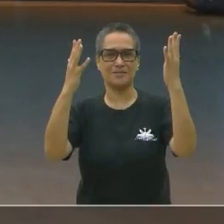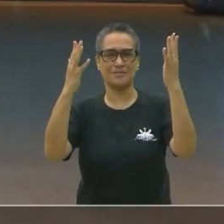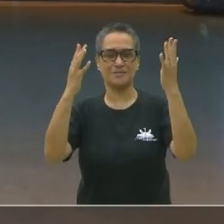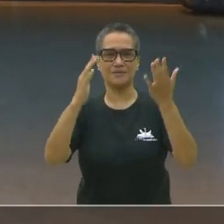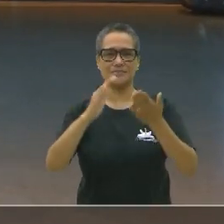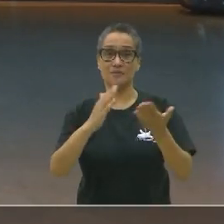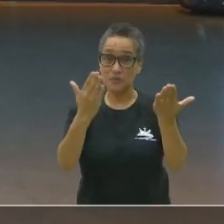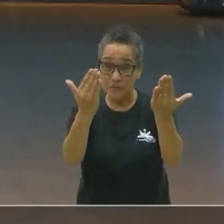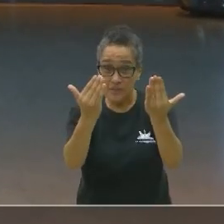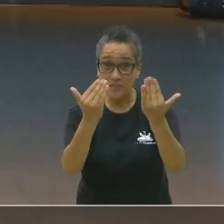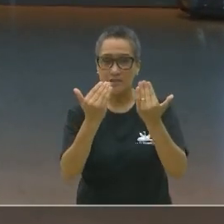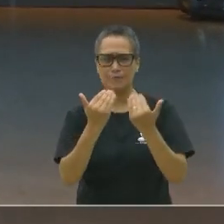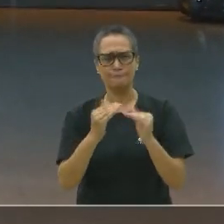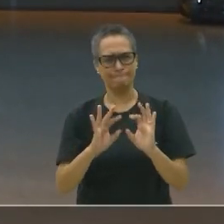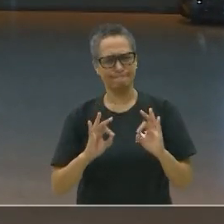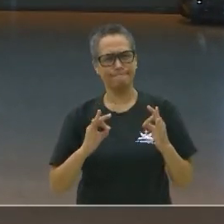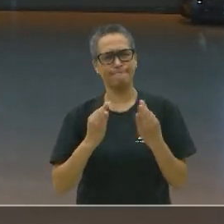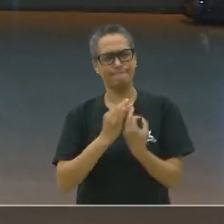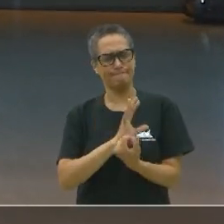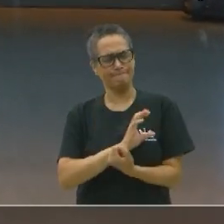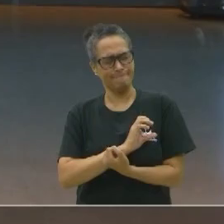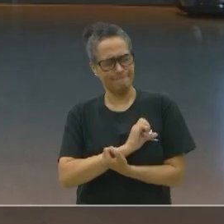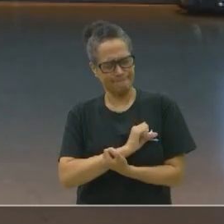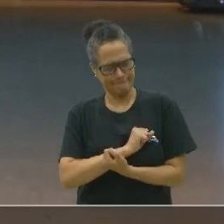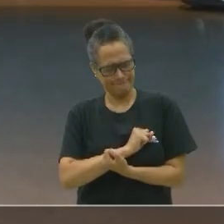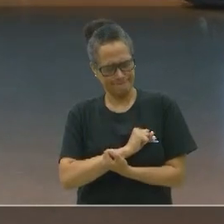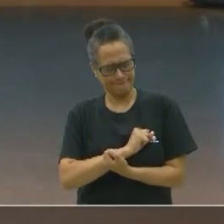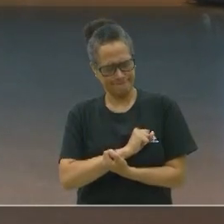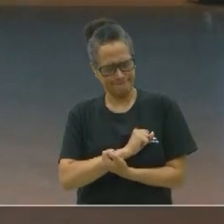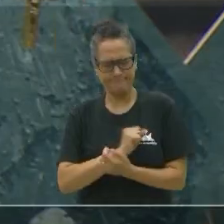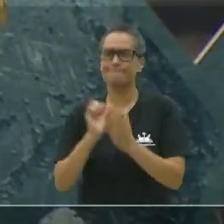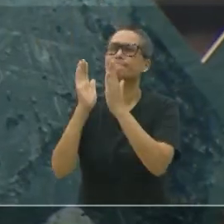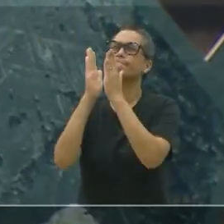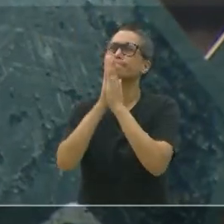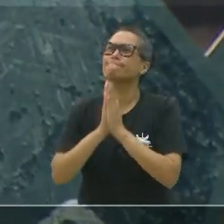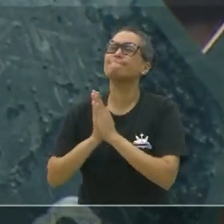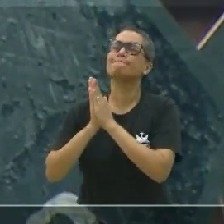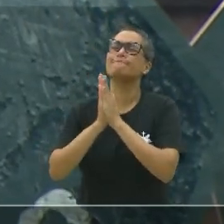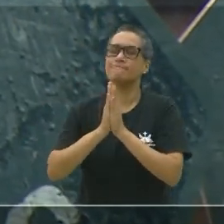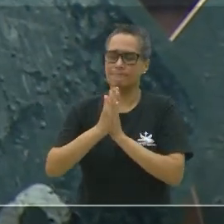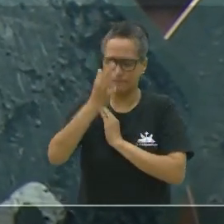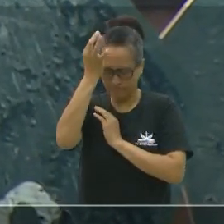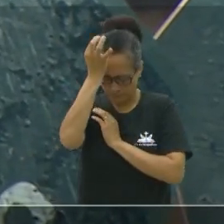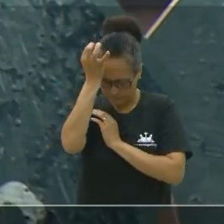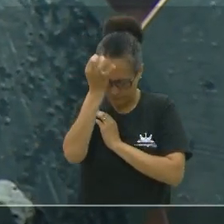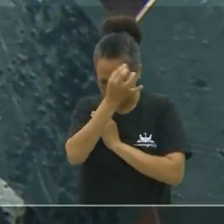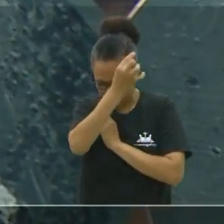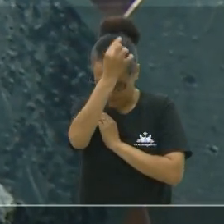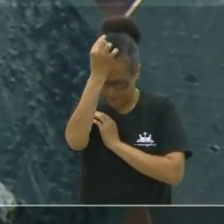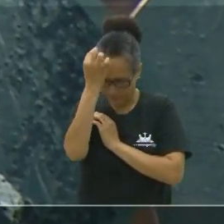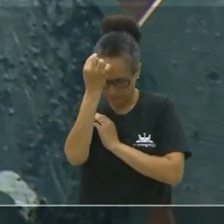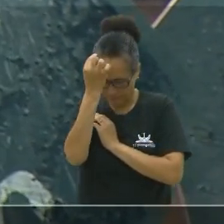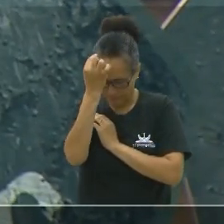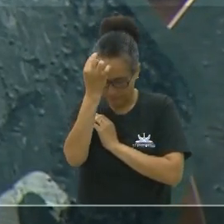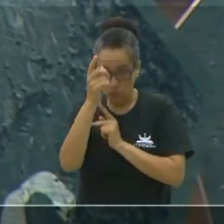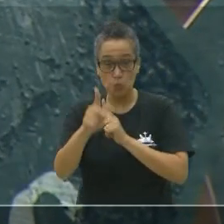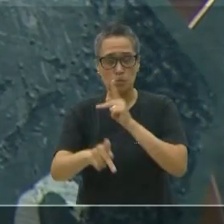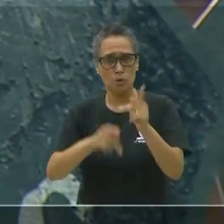Vem, família amada, e clama no Espírito, Porque um povo que crê